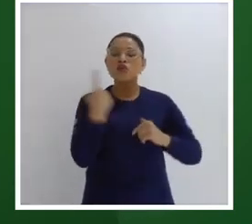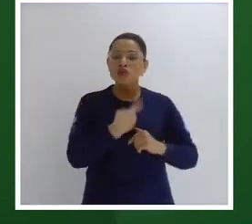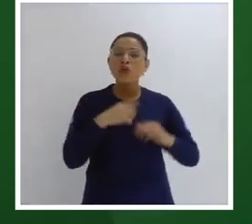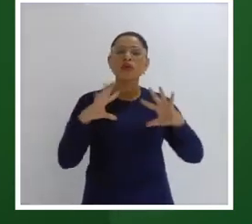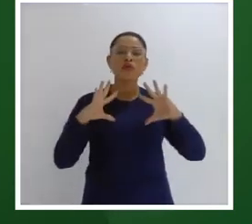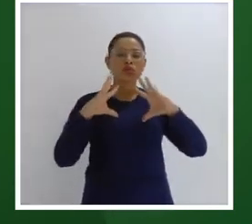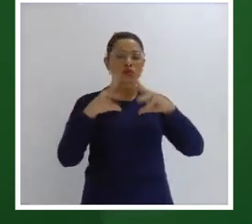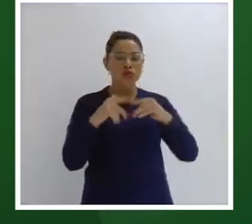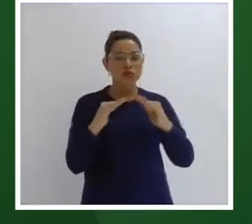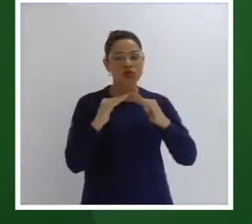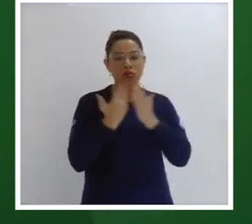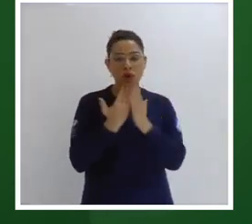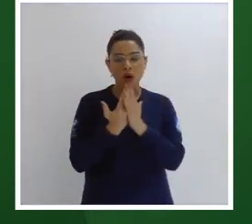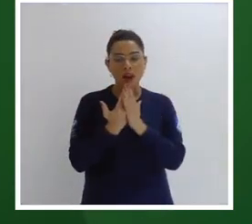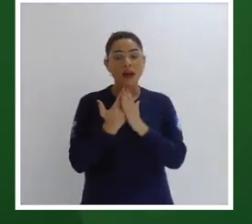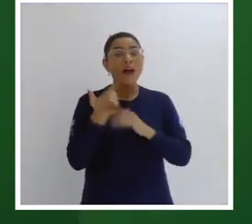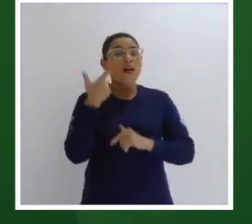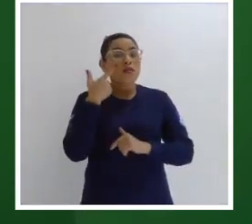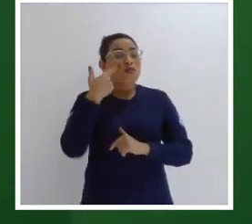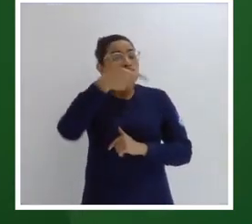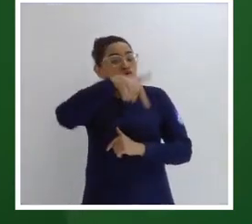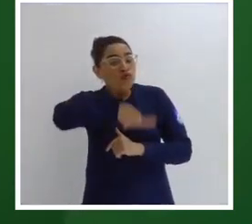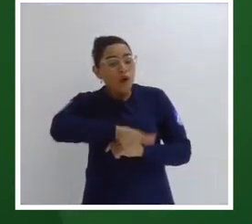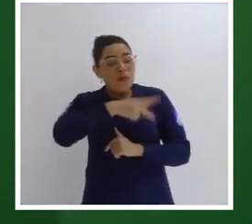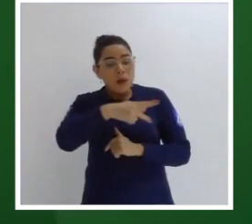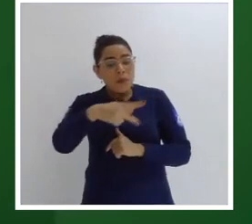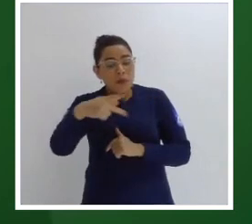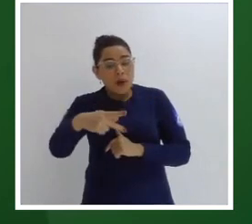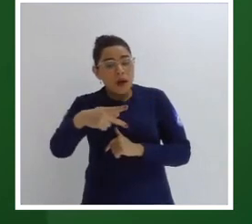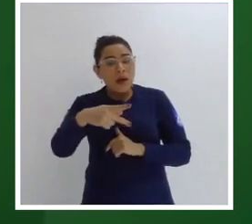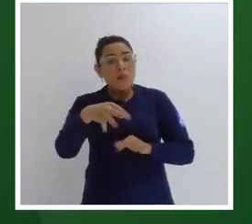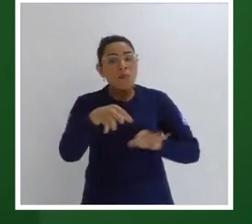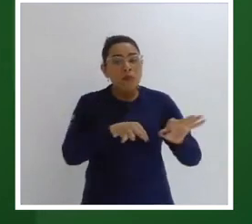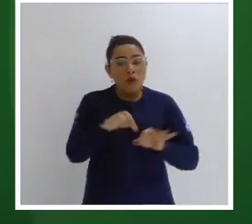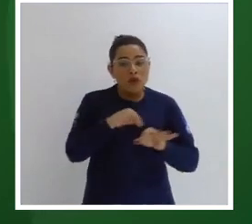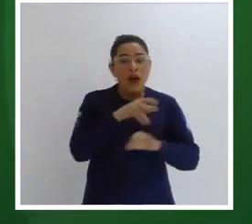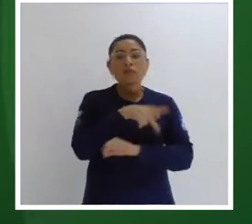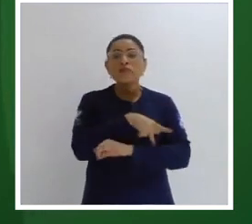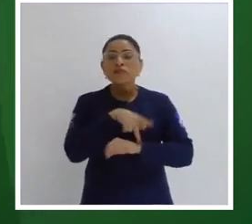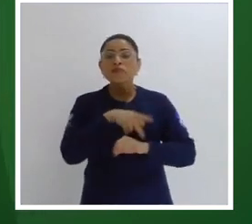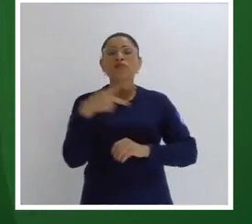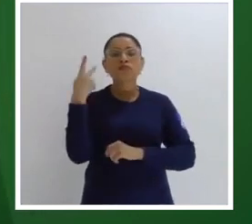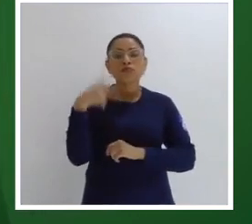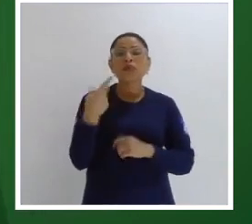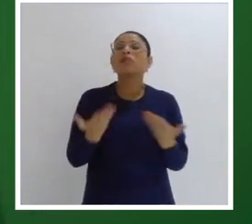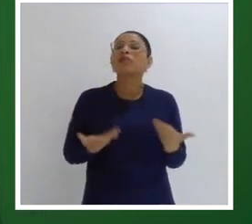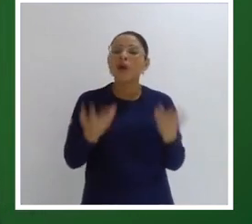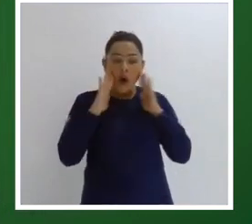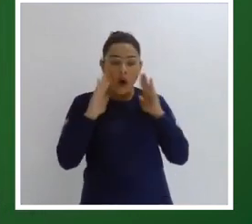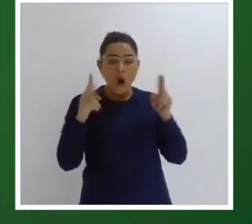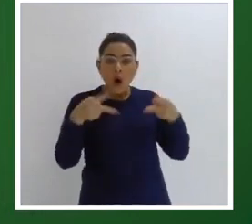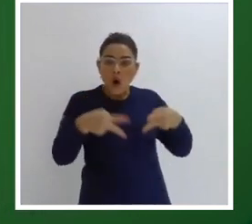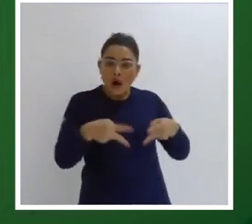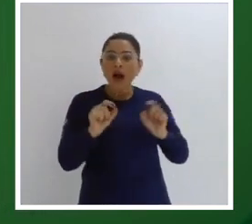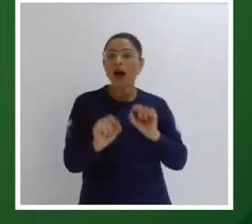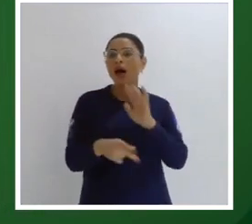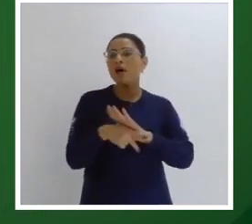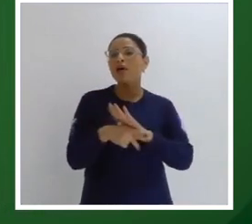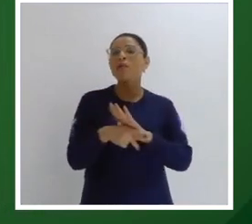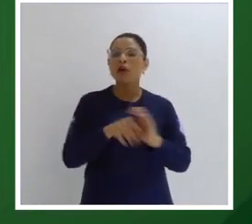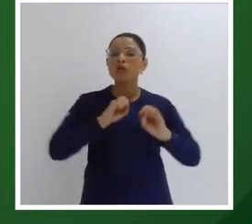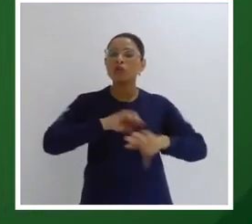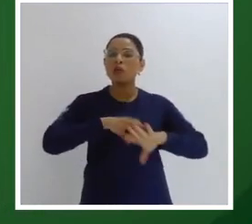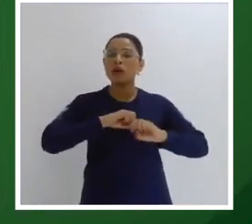revisitasse O projeto político pedagógico dela e fizesse essa parte de olhar para a educação especial